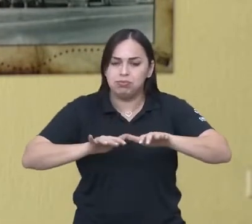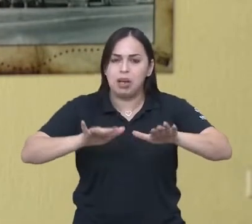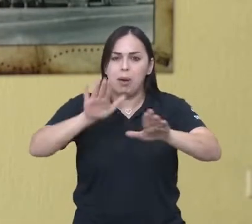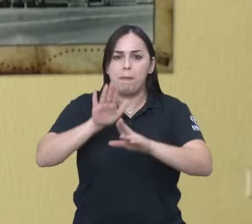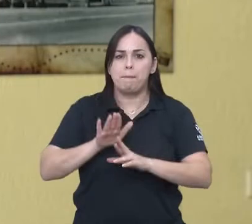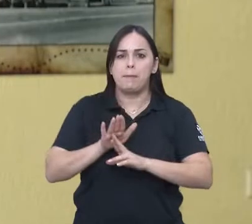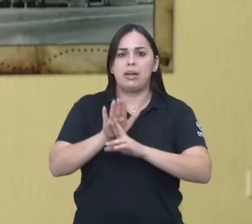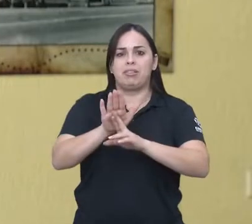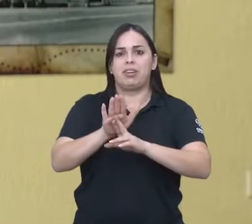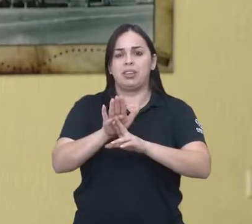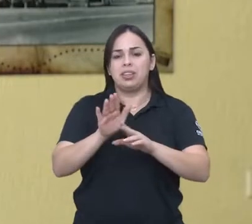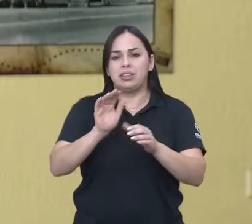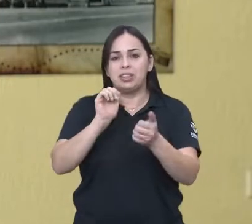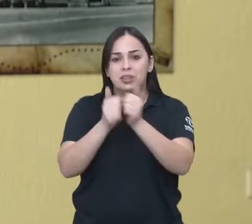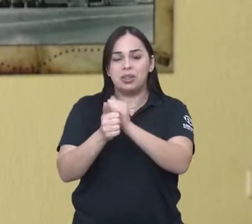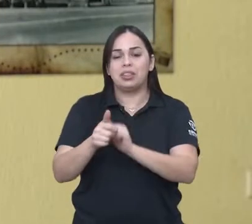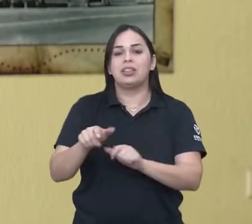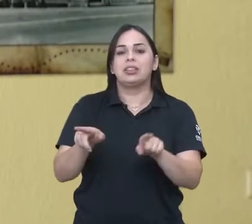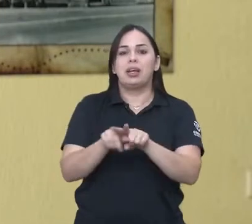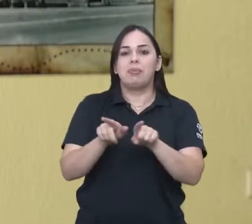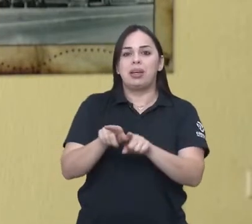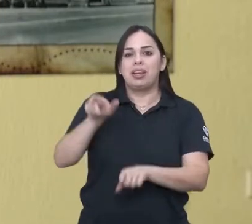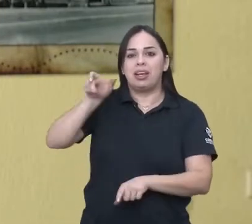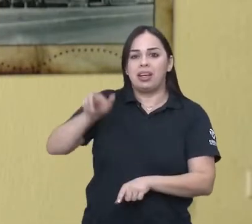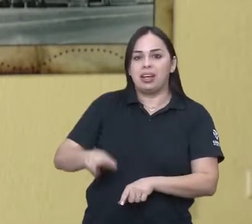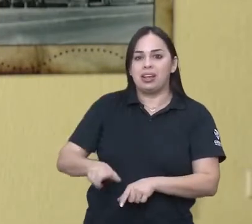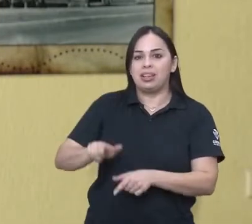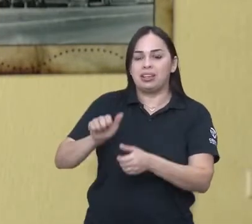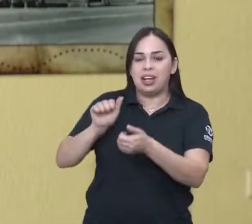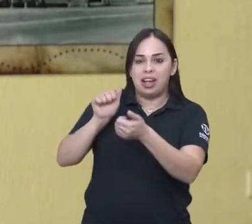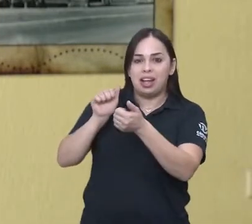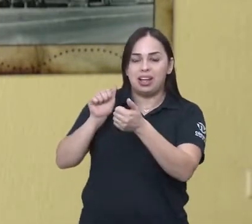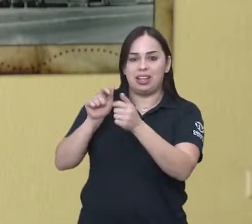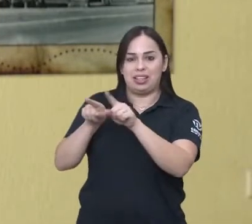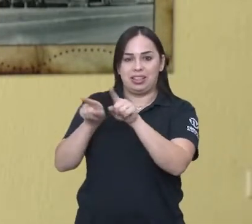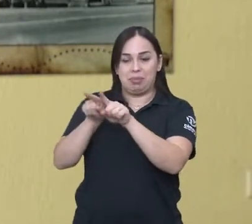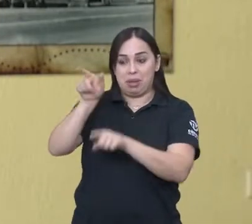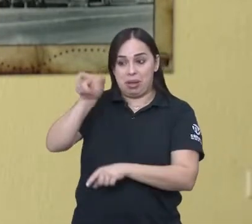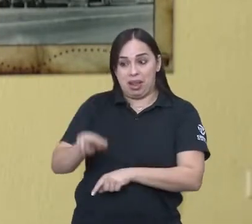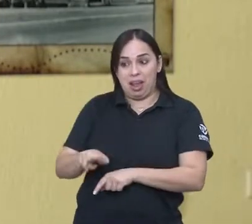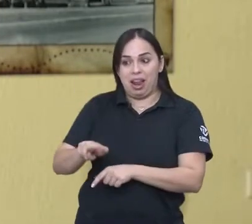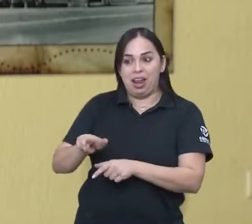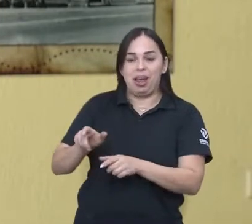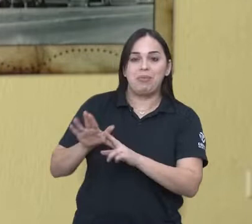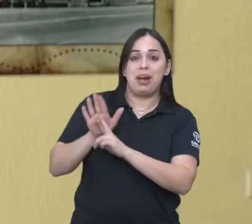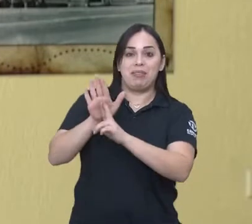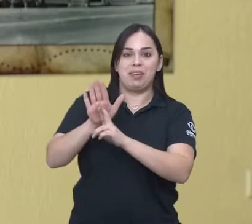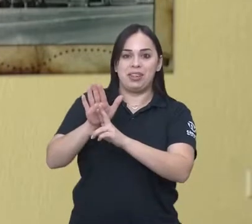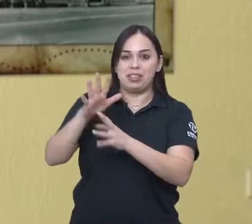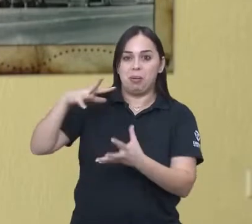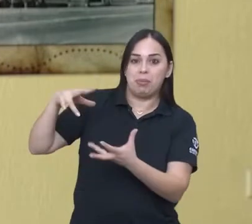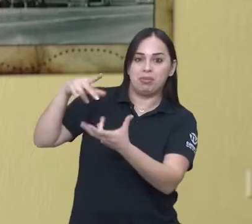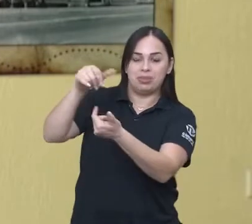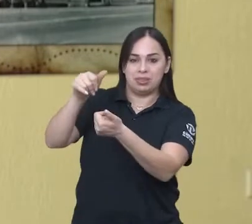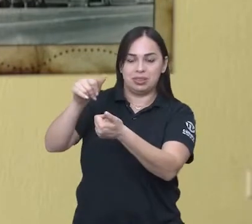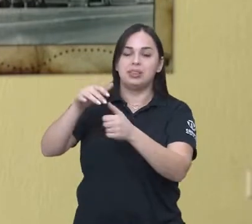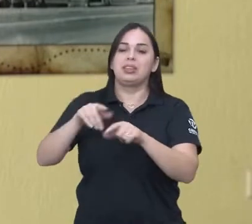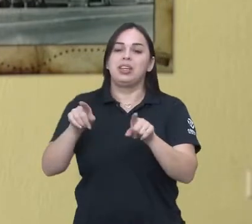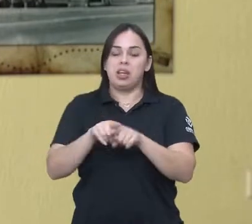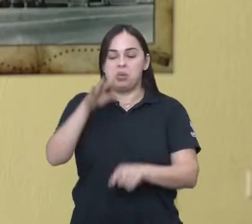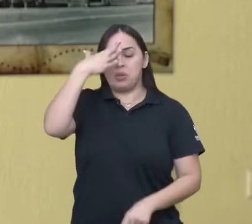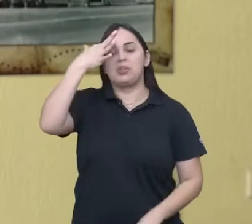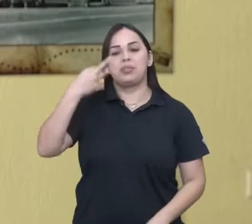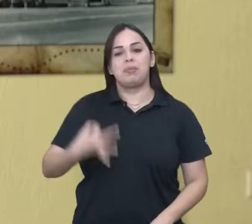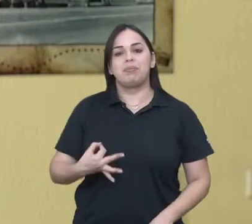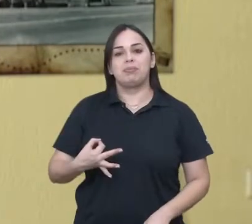José realmente uma referência para o esporte, até com a nossa campeã mundial que temos aqui no nosso berço, para ser espelho para o Brasil